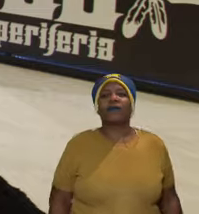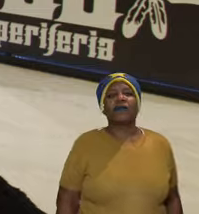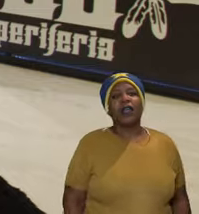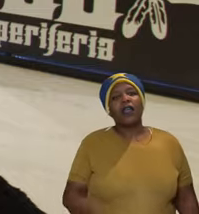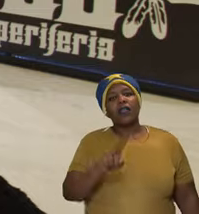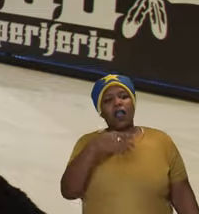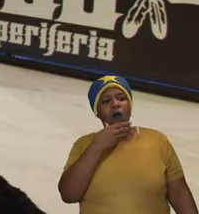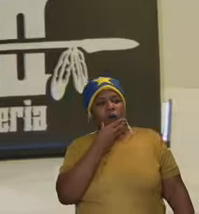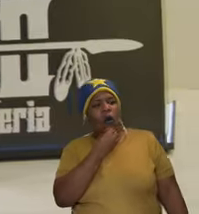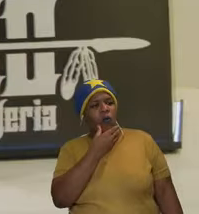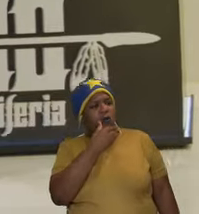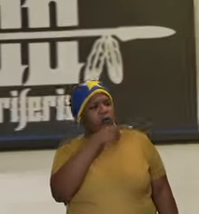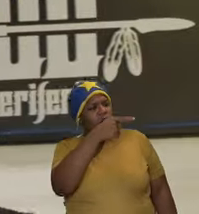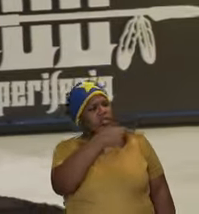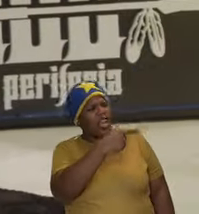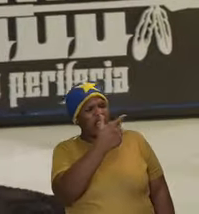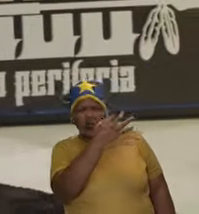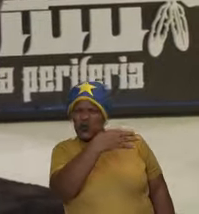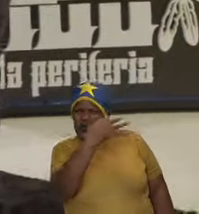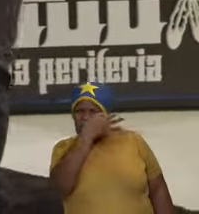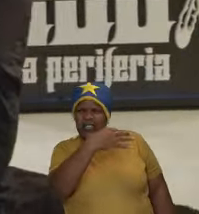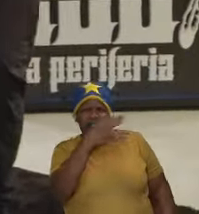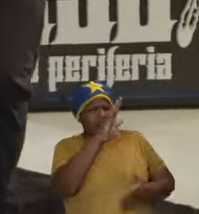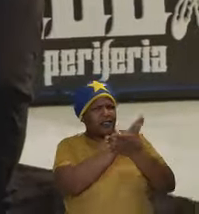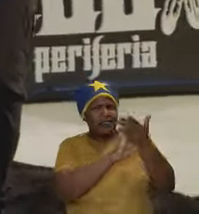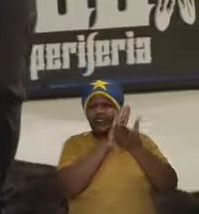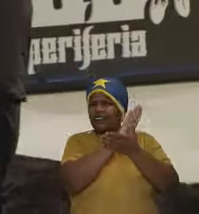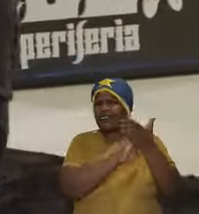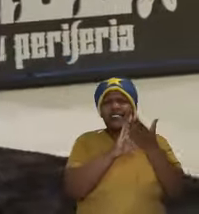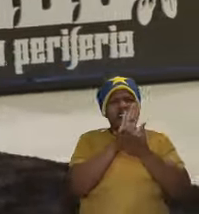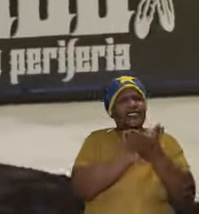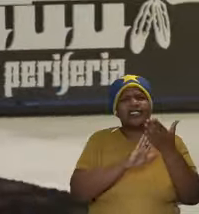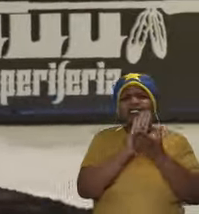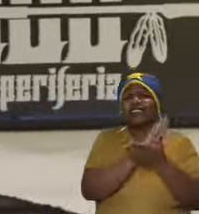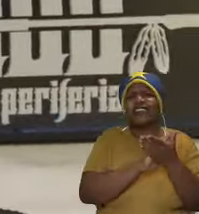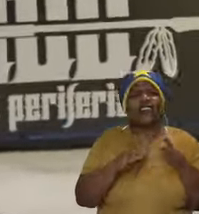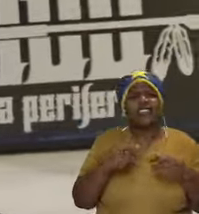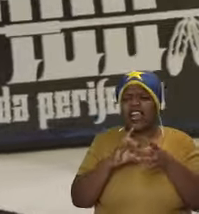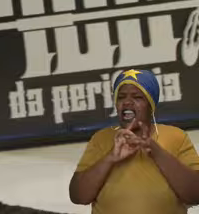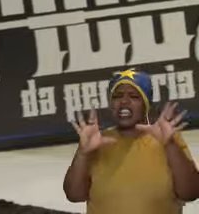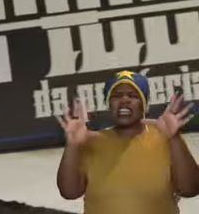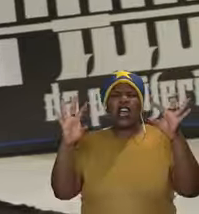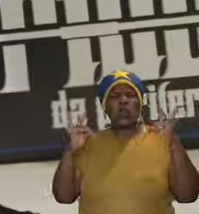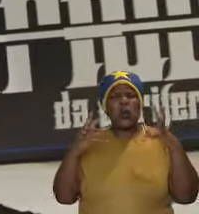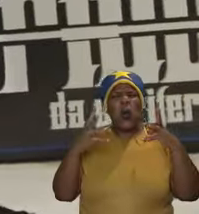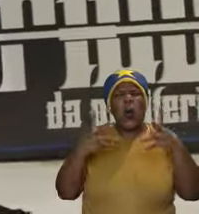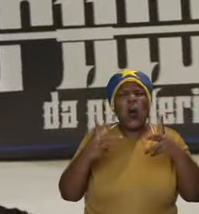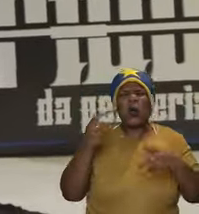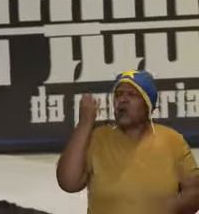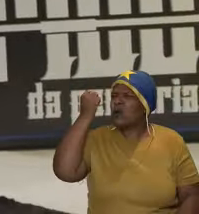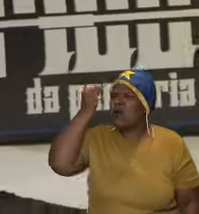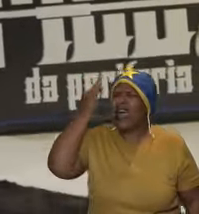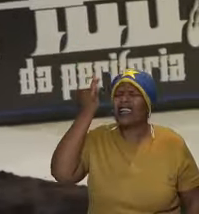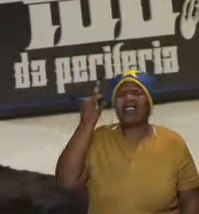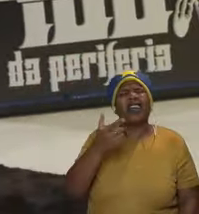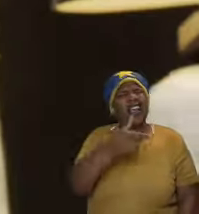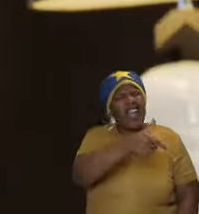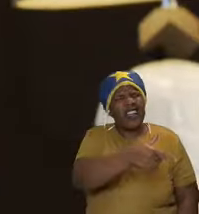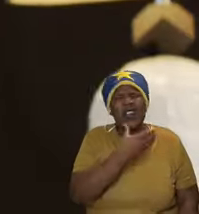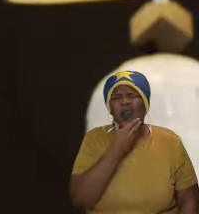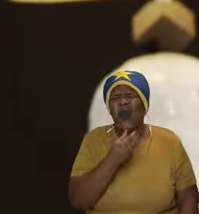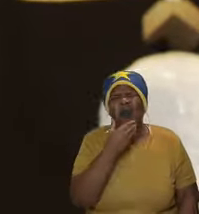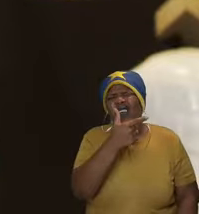Esse menino tem juízo, não lembrou o sonaro. Deixou todo mundo sem dormir mais uma vez. Esse menino